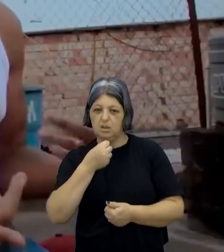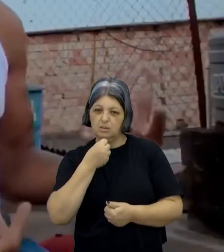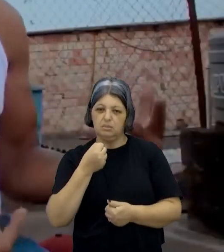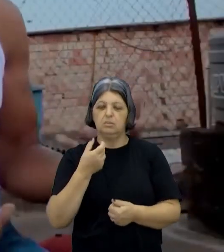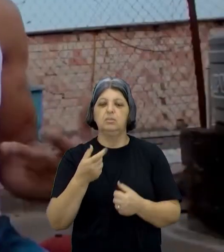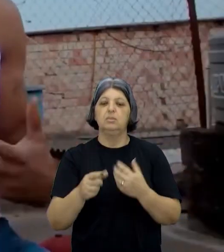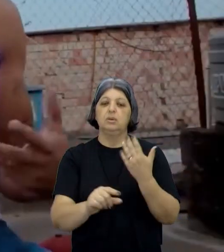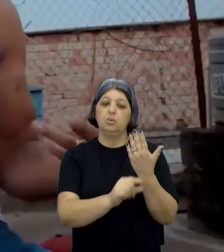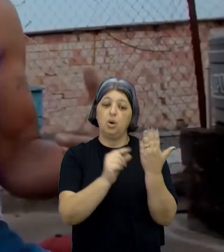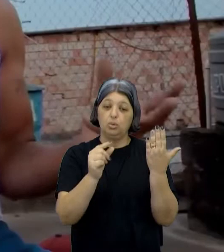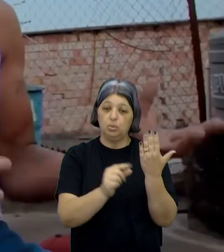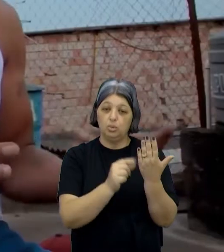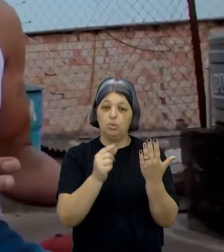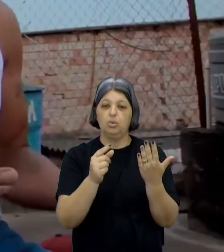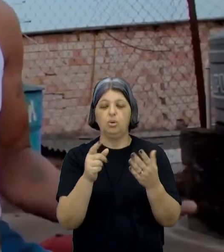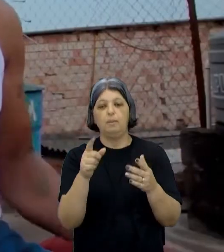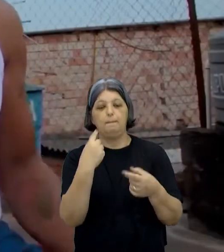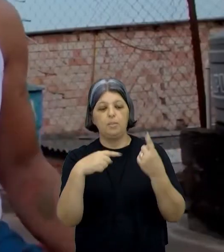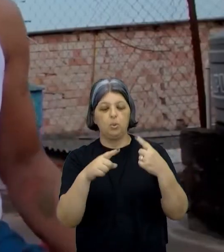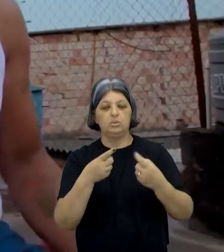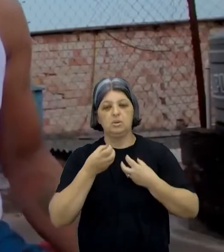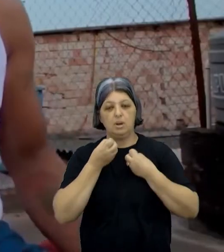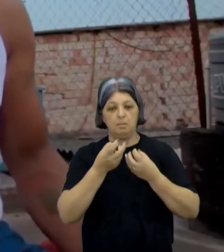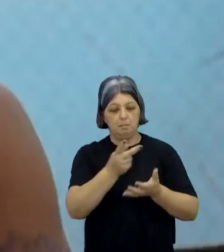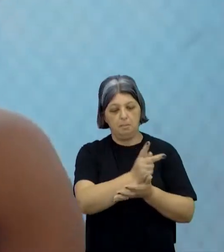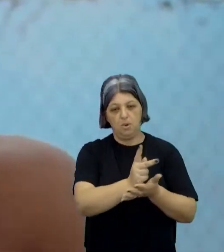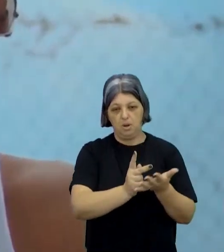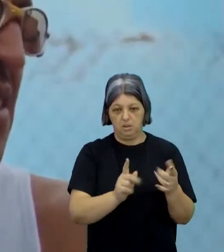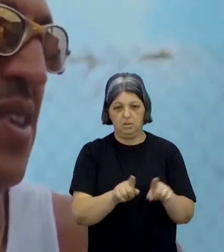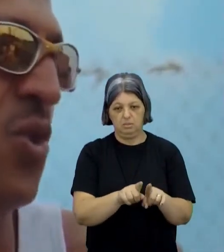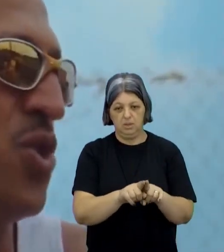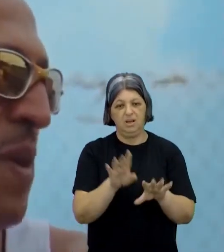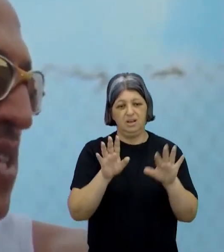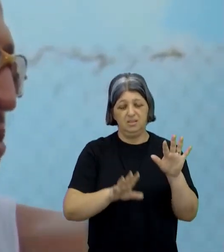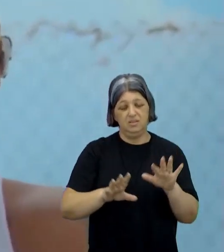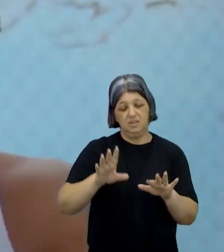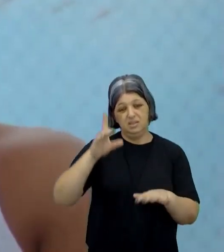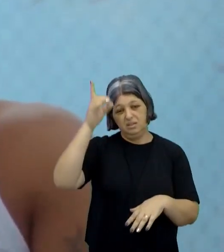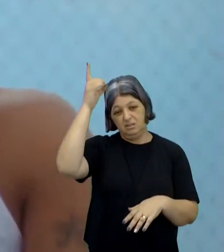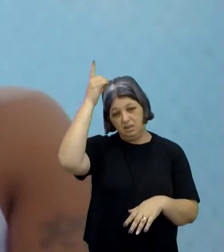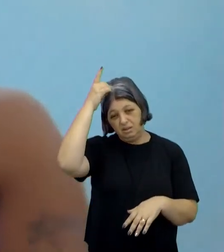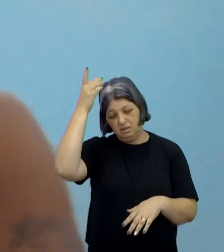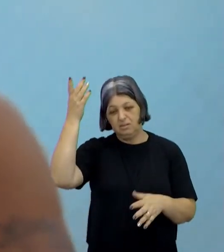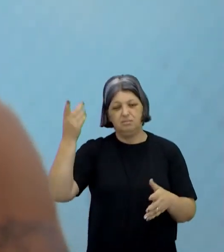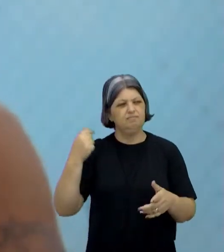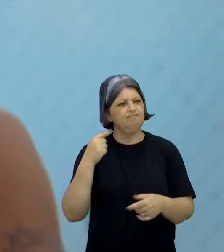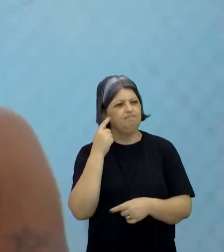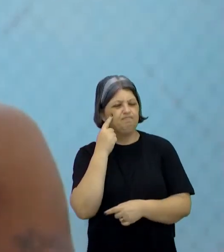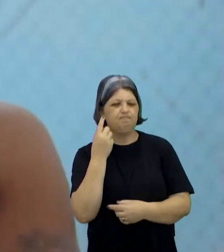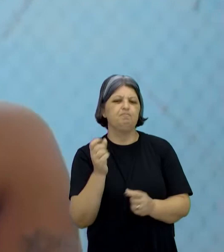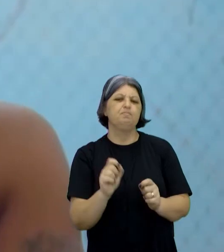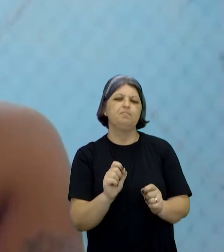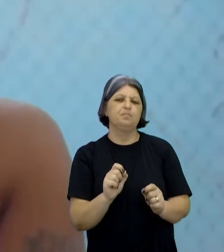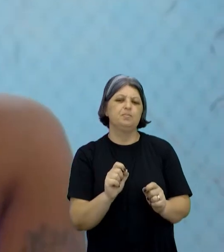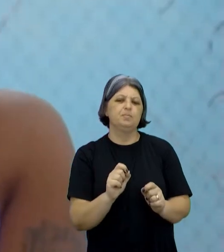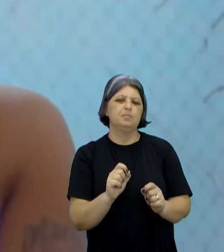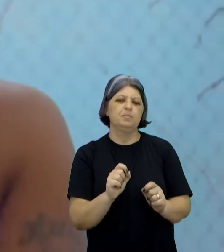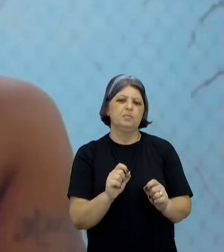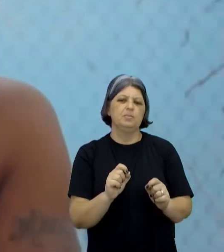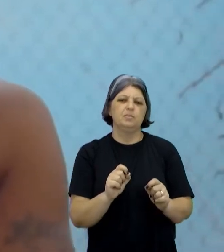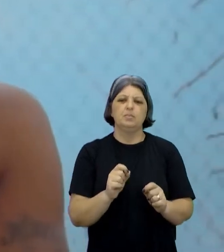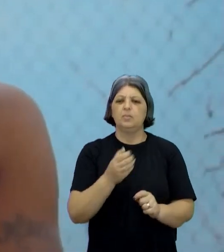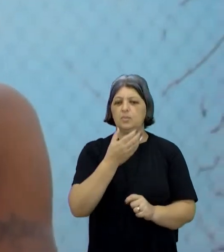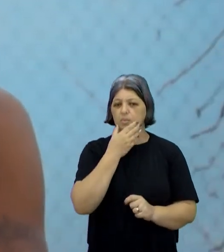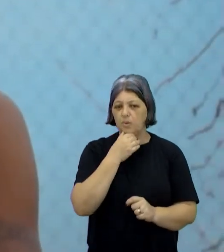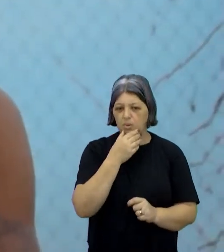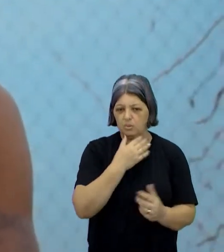autores. Morou? Então muitos talentos são desperdiçados. E hoje, passados os anos, eu penso, o que um moleque de 21 anos podia fazer de